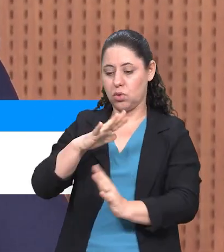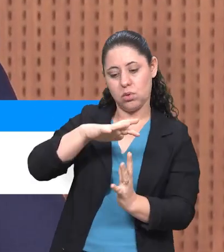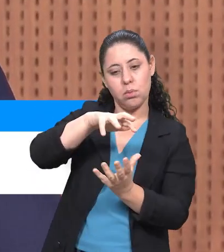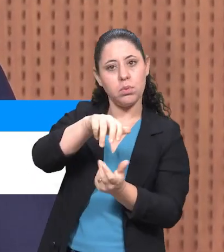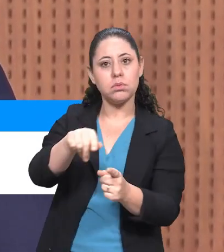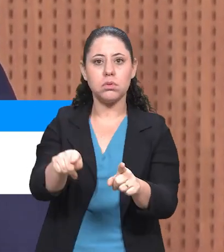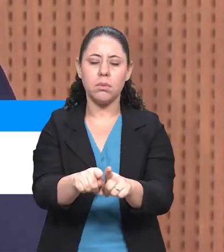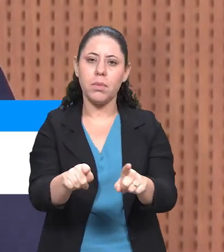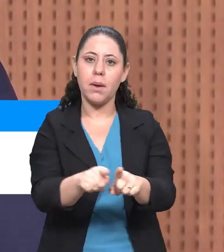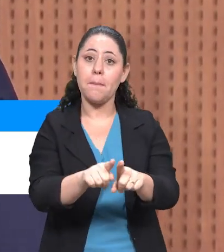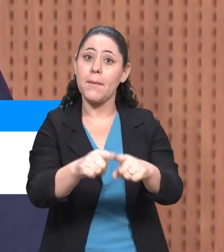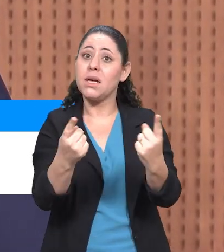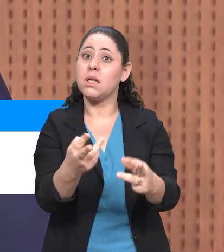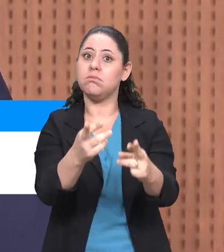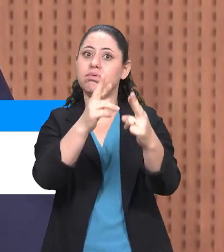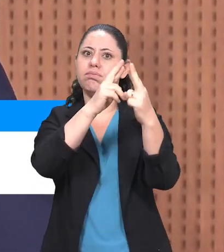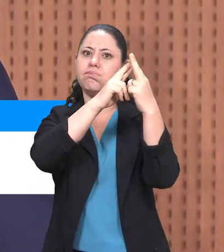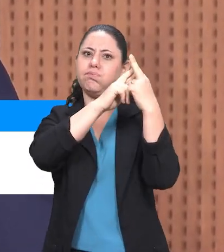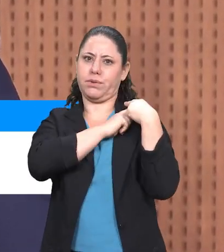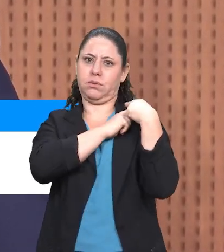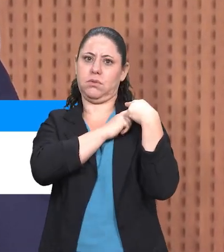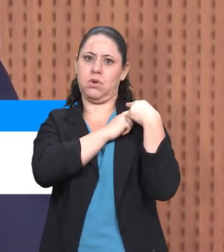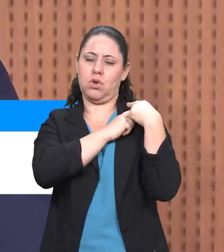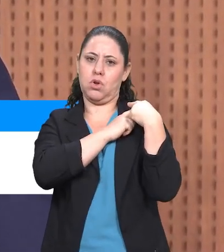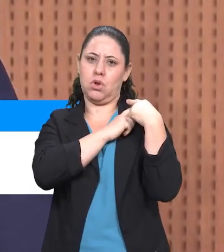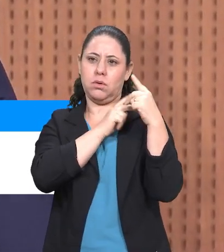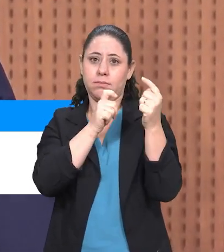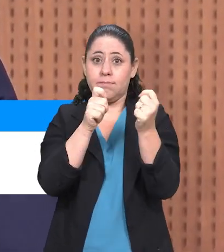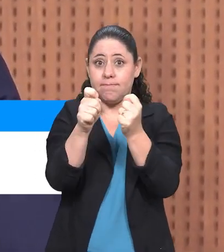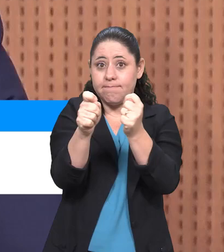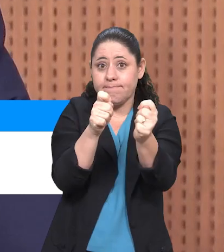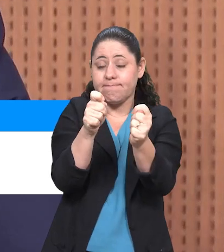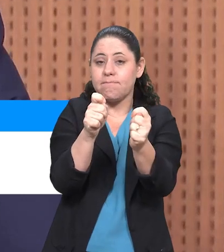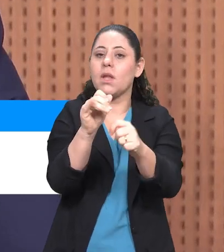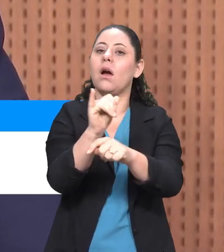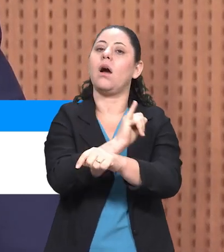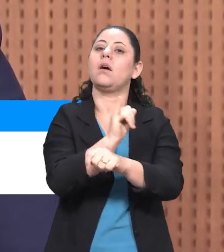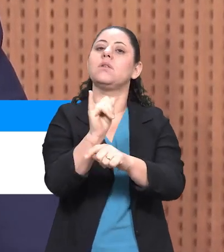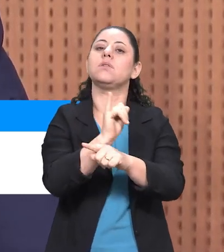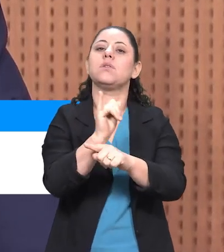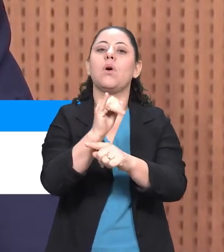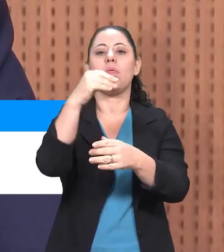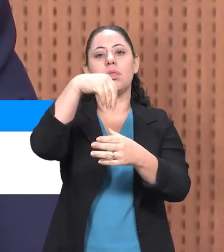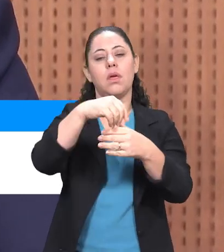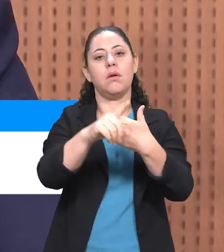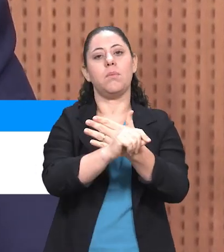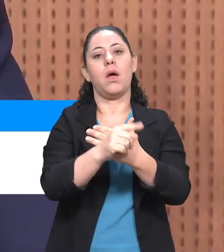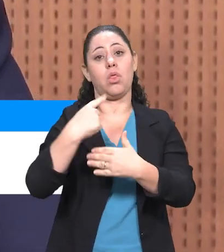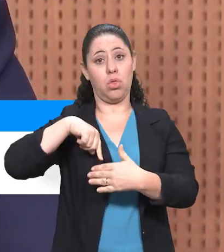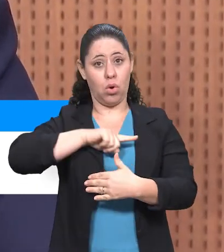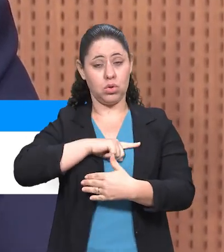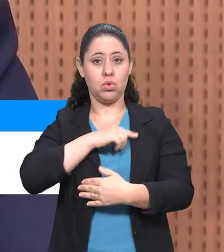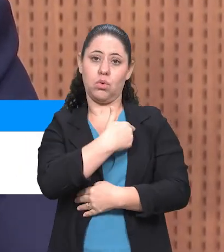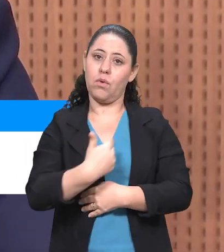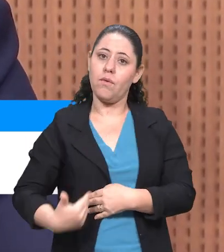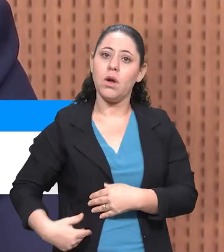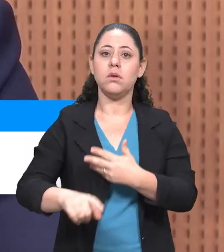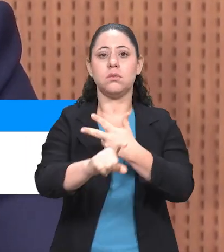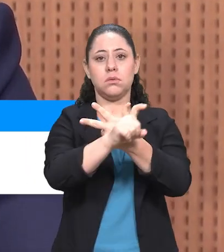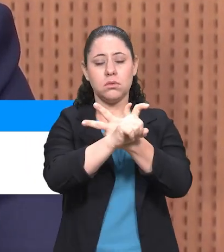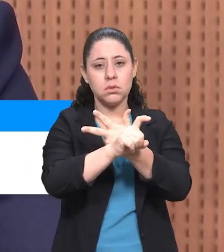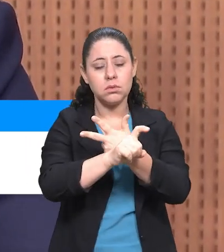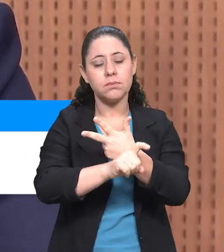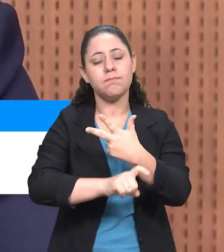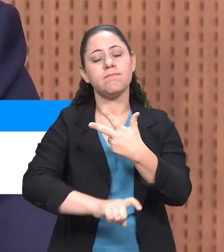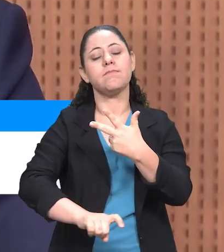Brasil e é do mundo mas a responsabilidade de regulamentar as ações dentro do bioma Pantanal é nossa é do governo